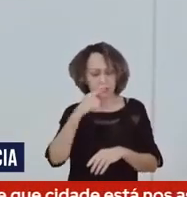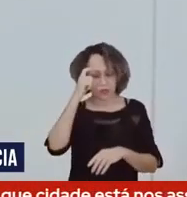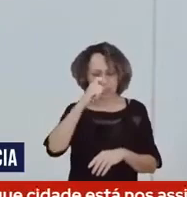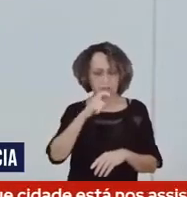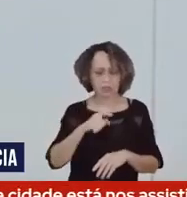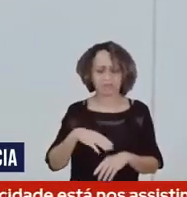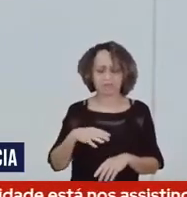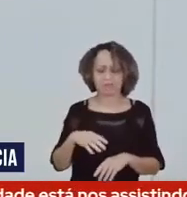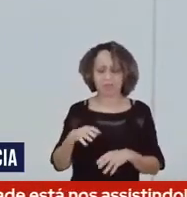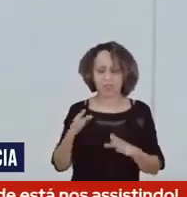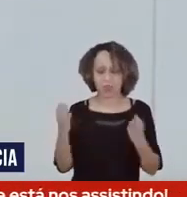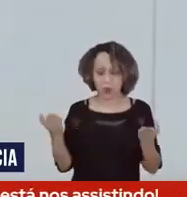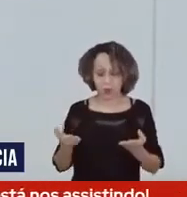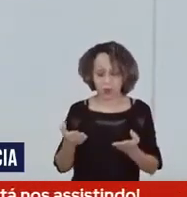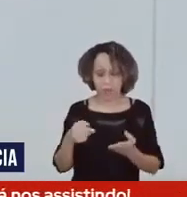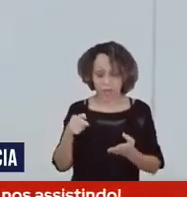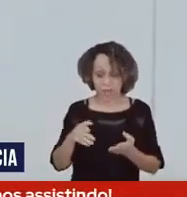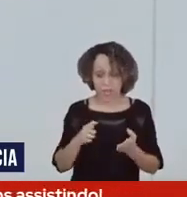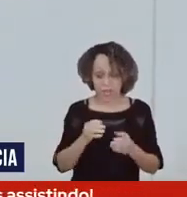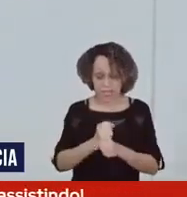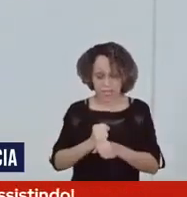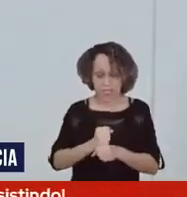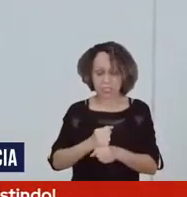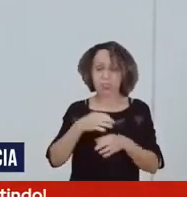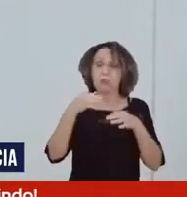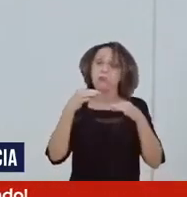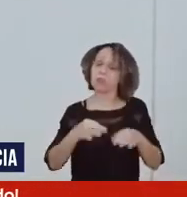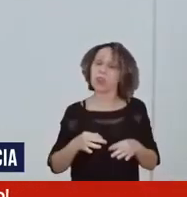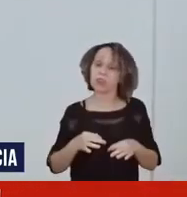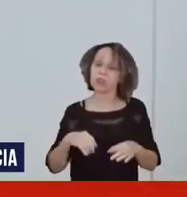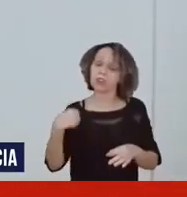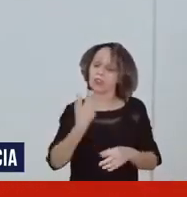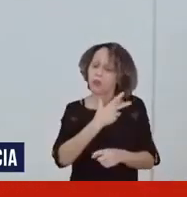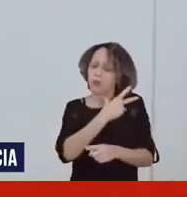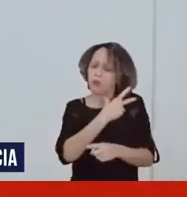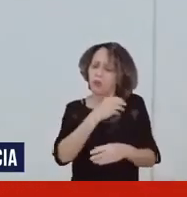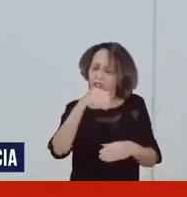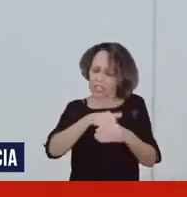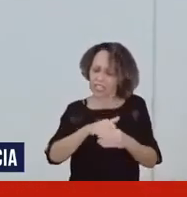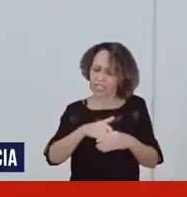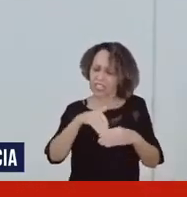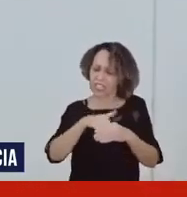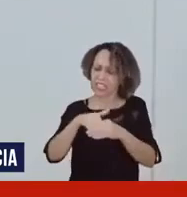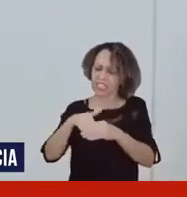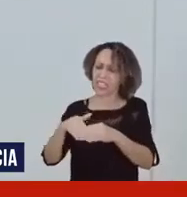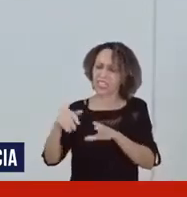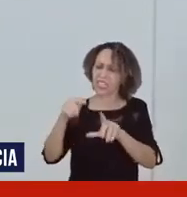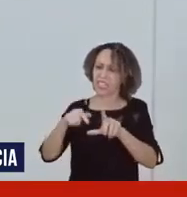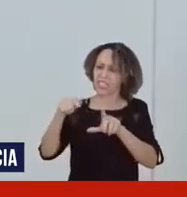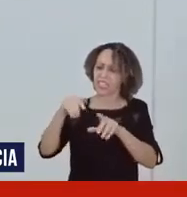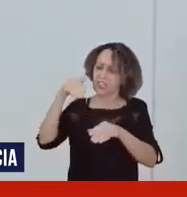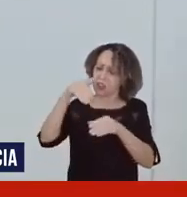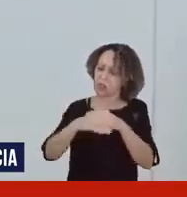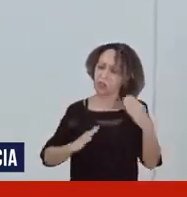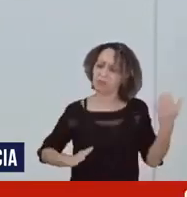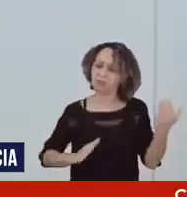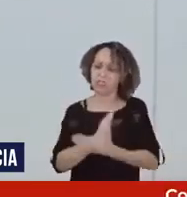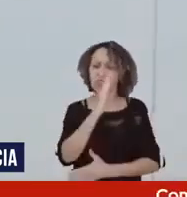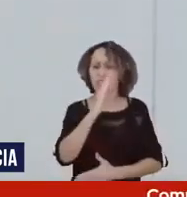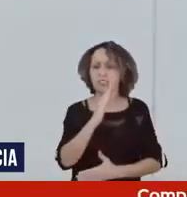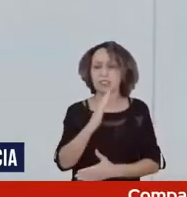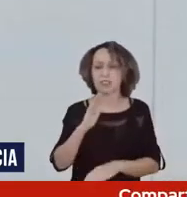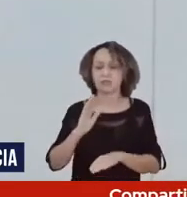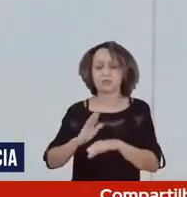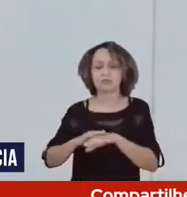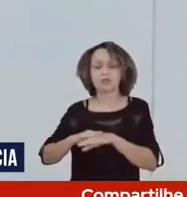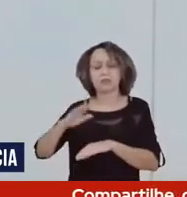a gente vai sair vitorioso das urnas. O próprio Bolsonaro já disse, no discurso que ele